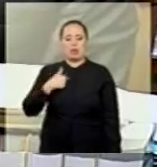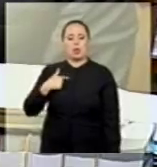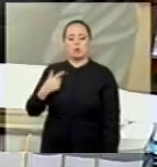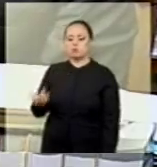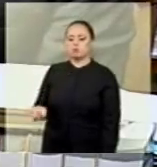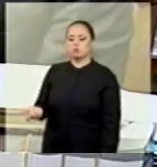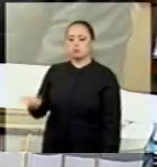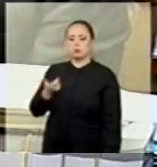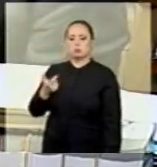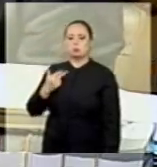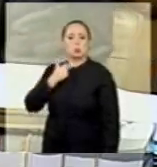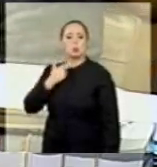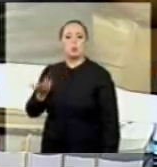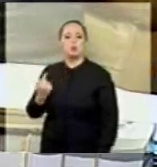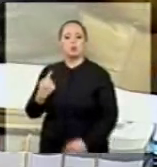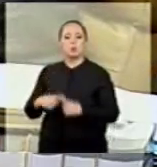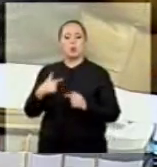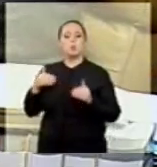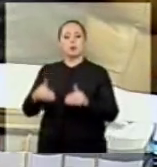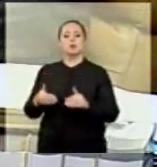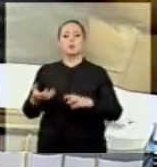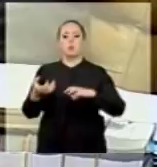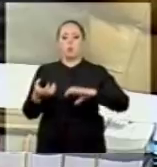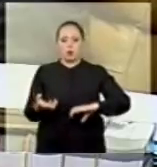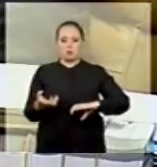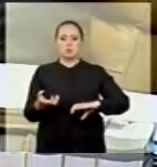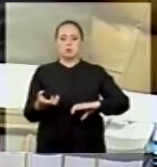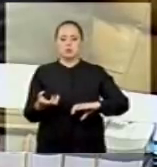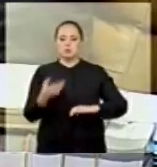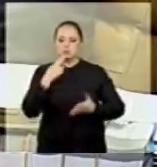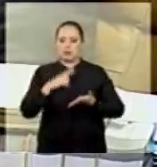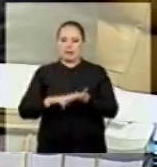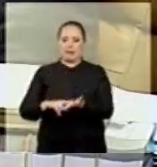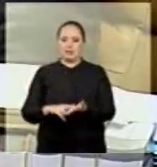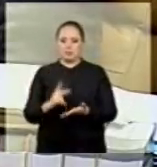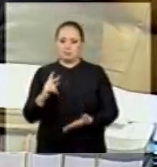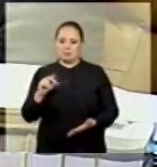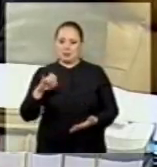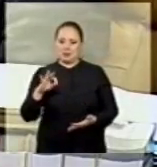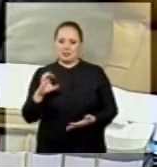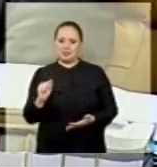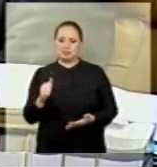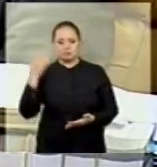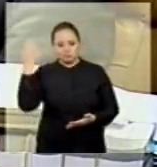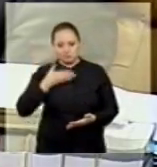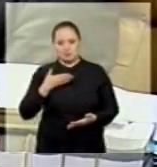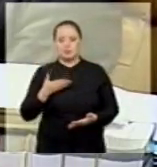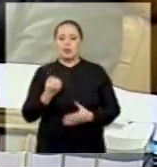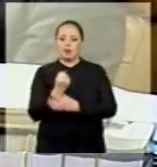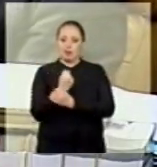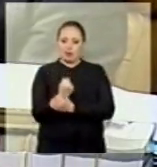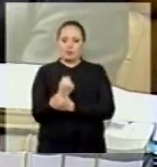opiniões, porque sou membro do Congresso Nacional e a Carta Política confere-me a garantia